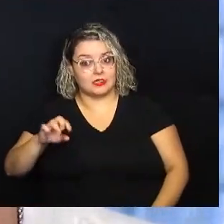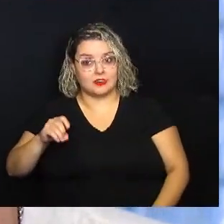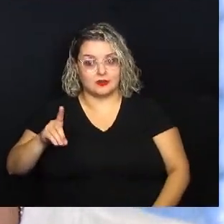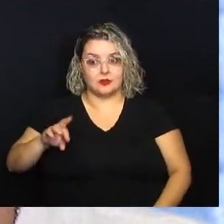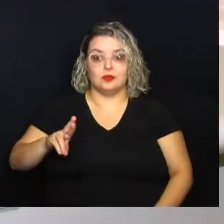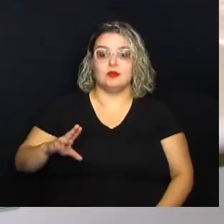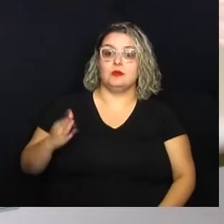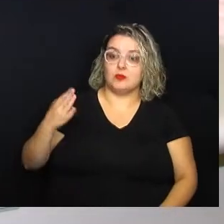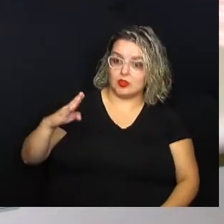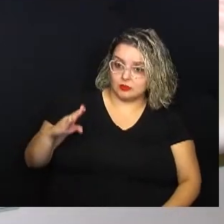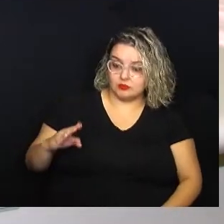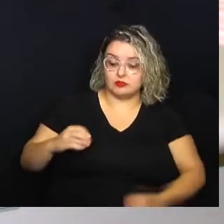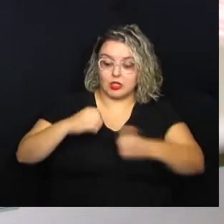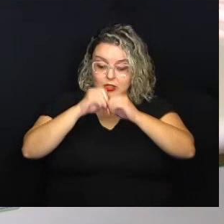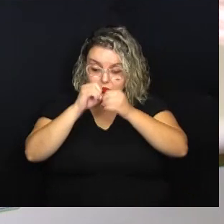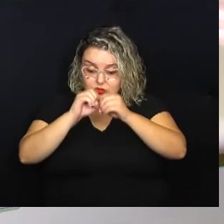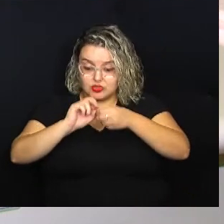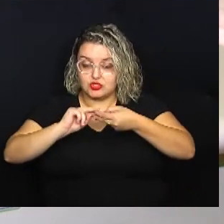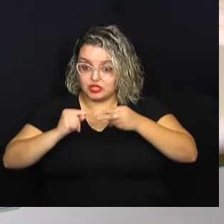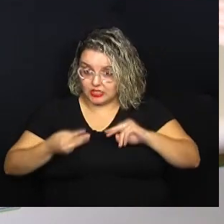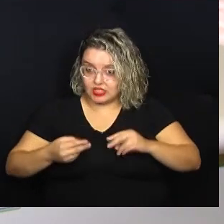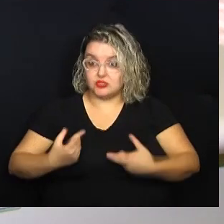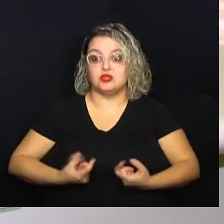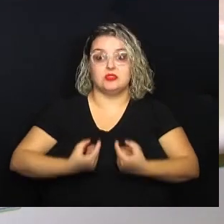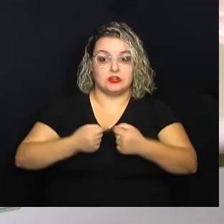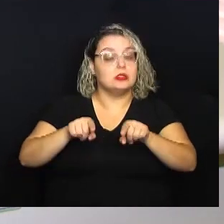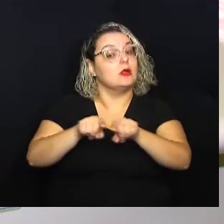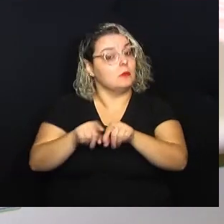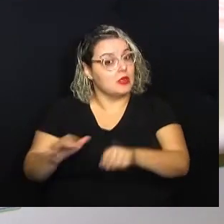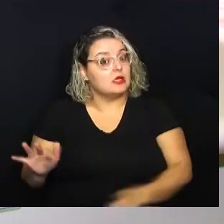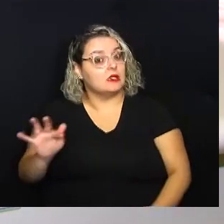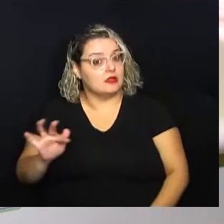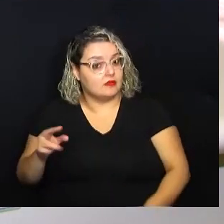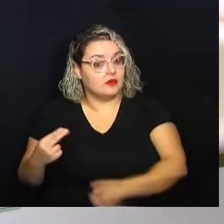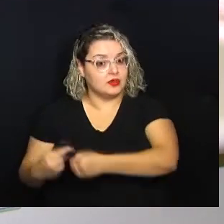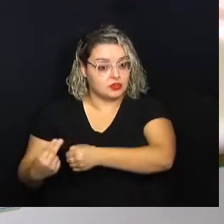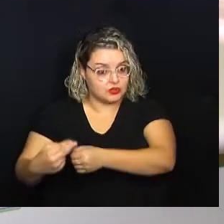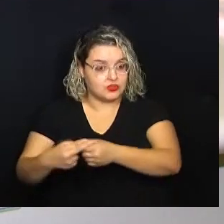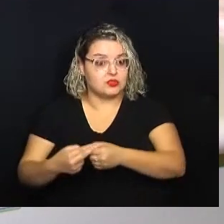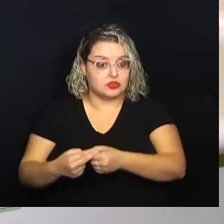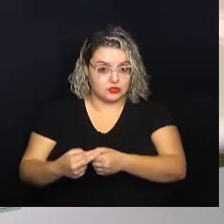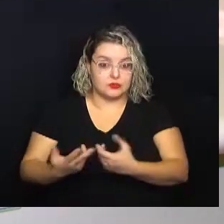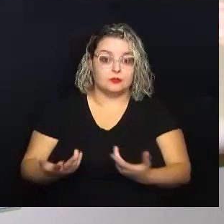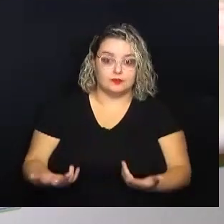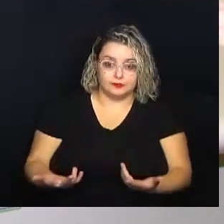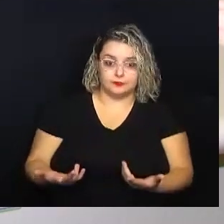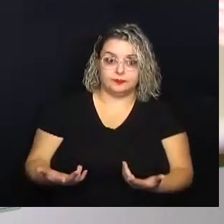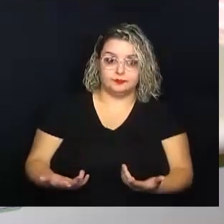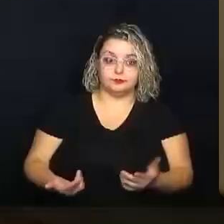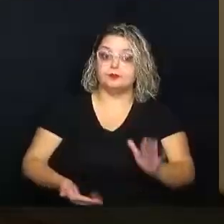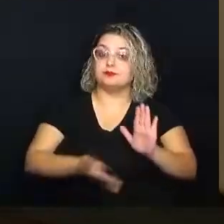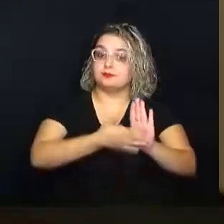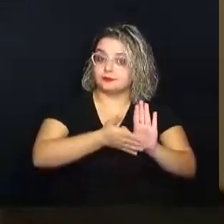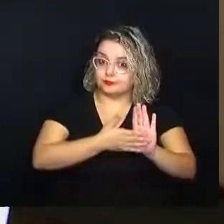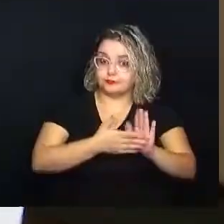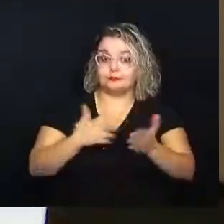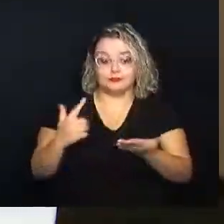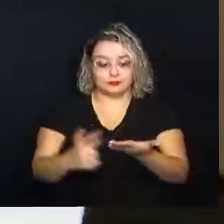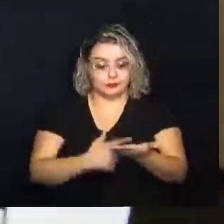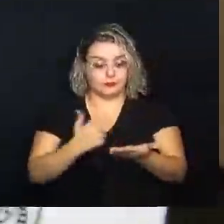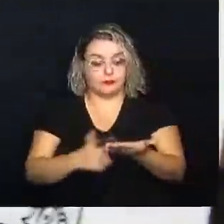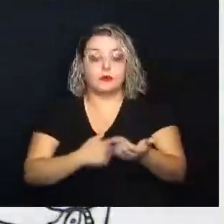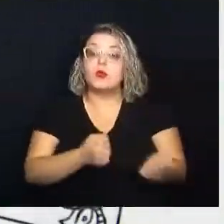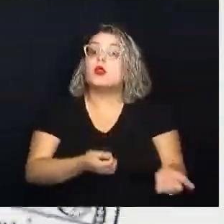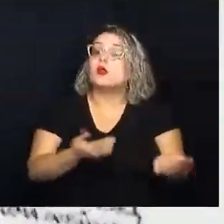orientador e biólogo do Laboratório de Genética do Câncer, também da Faculdade de Ciências Médicas da Unicamp, a proposta